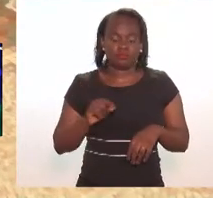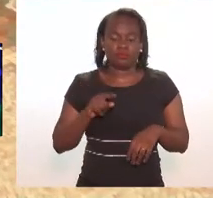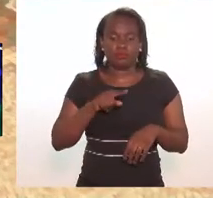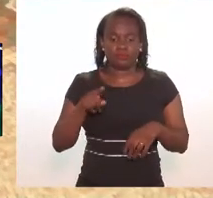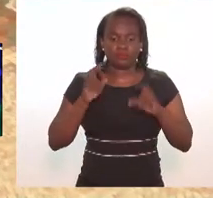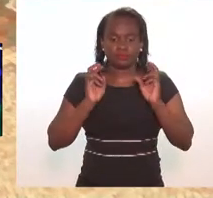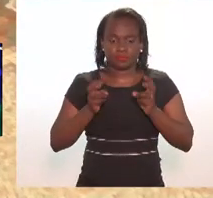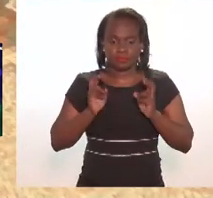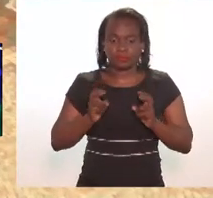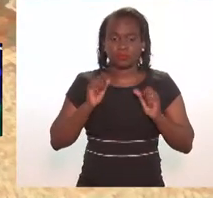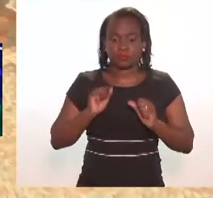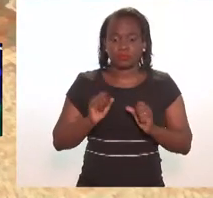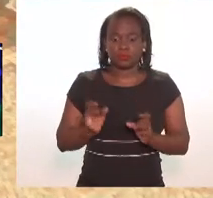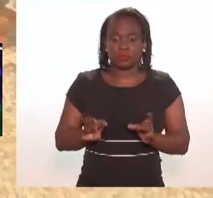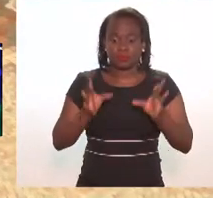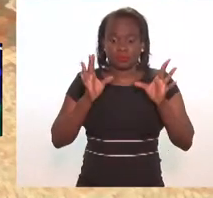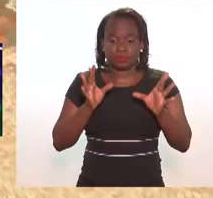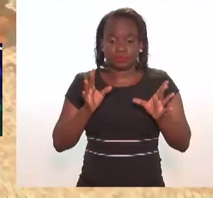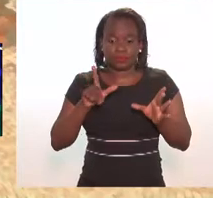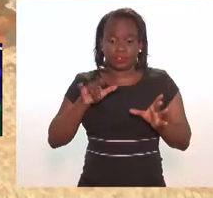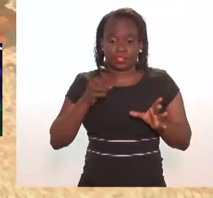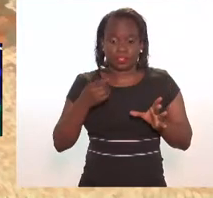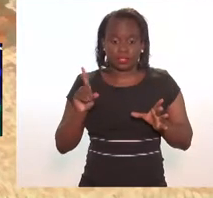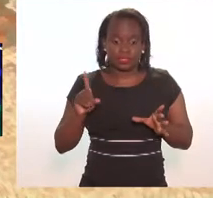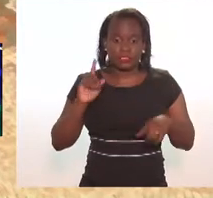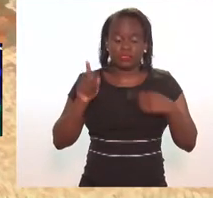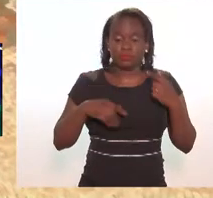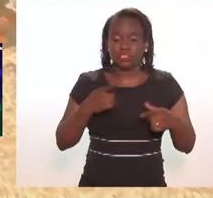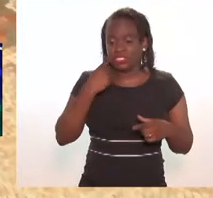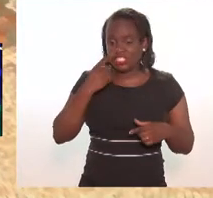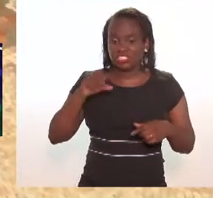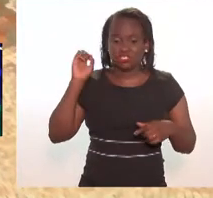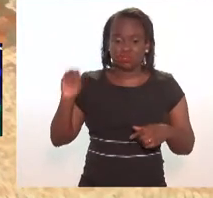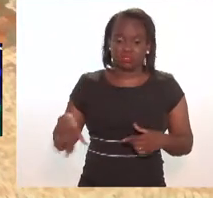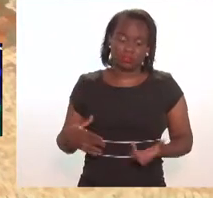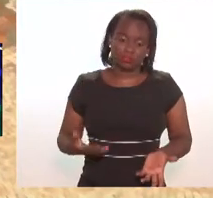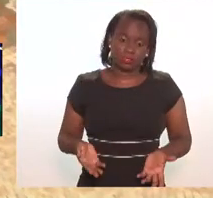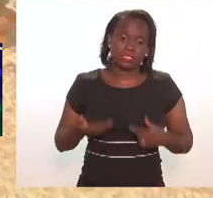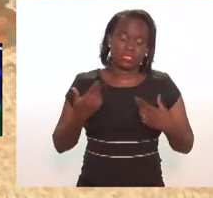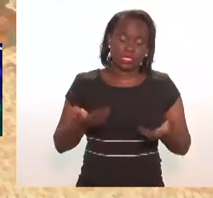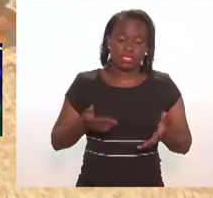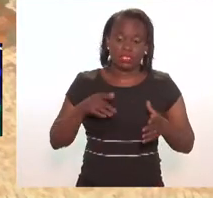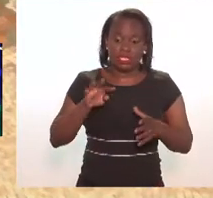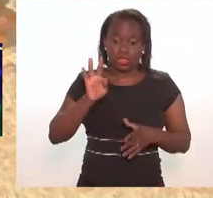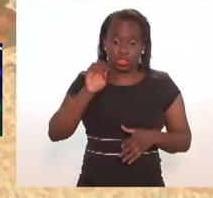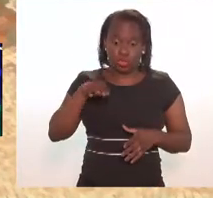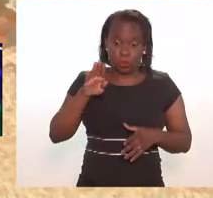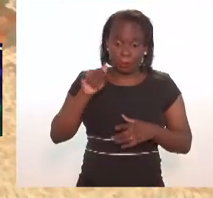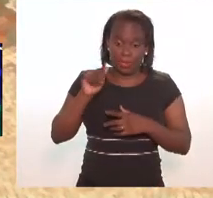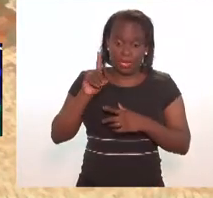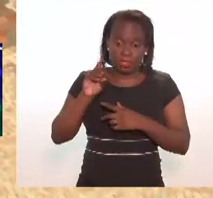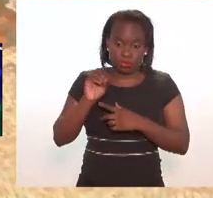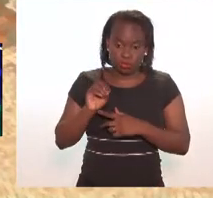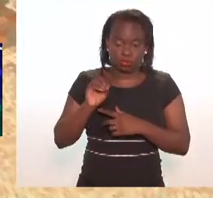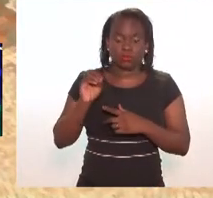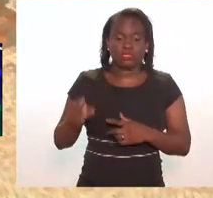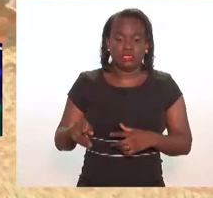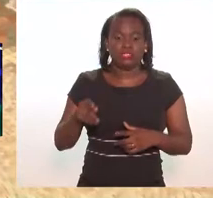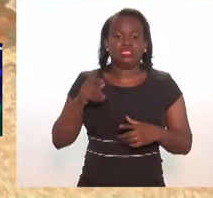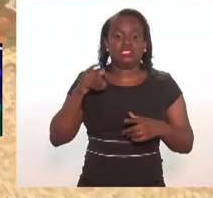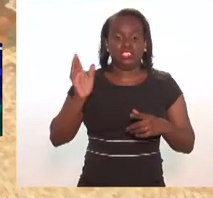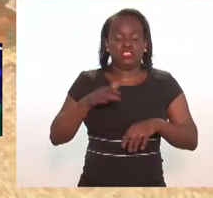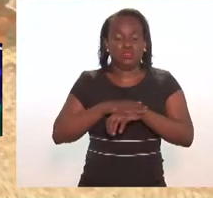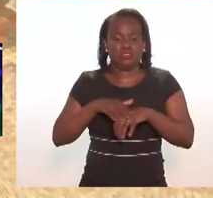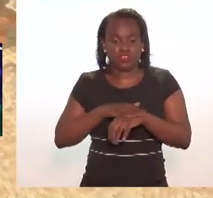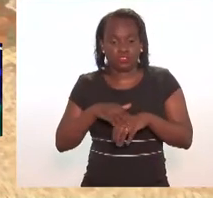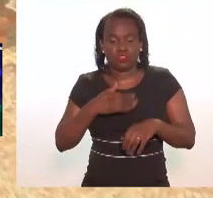esses trens, após o leilão, fossem destinados para sucata. Com esse tombamento aprovado aqui na Casa, que eu também já conversei com o